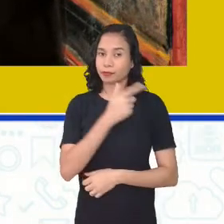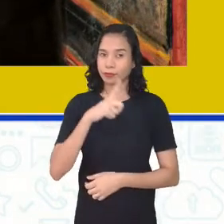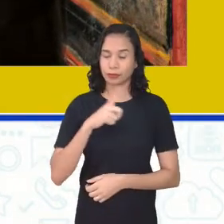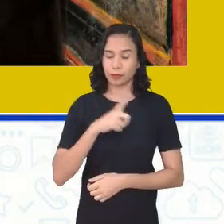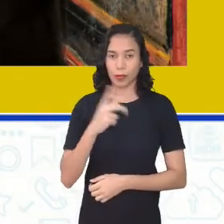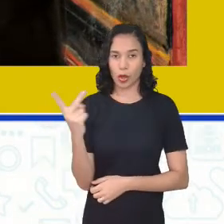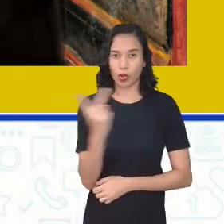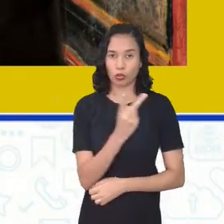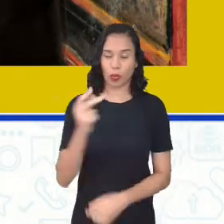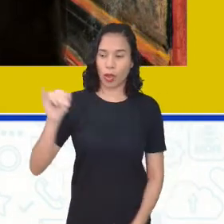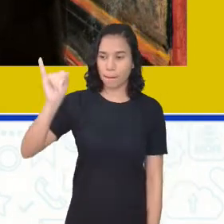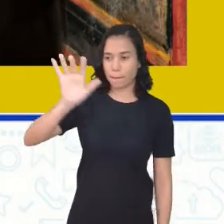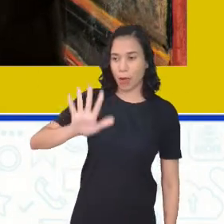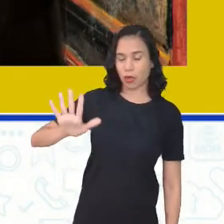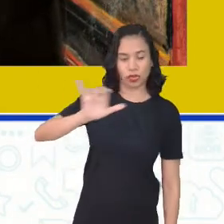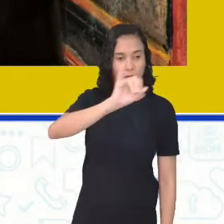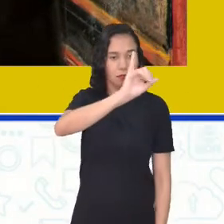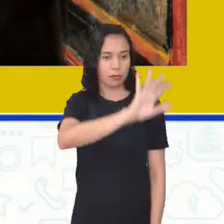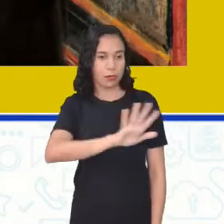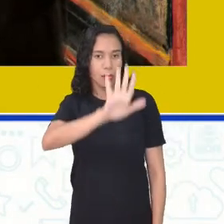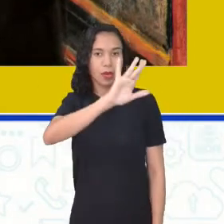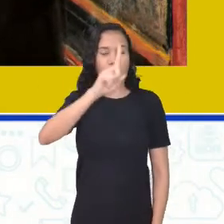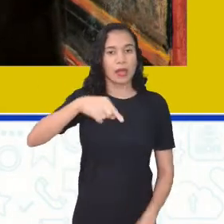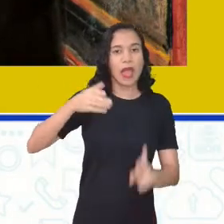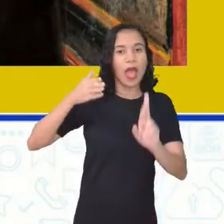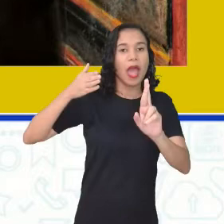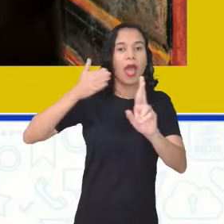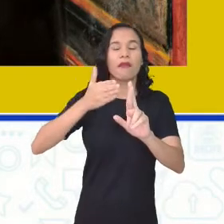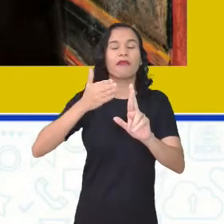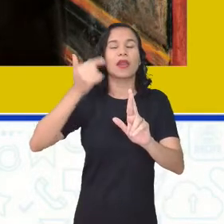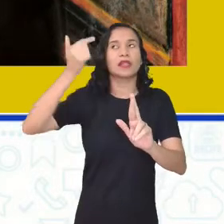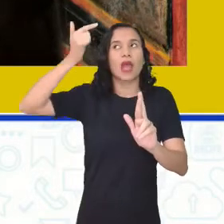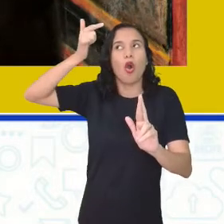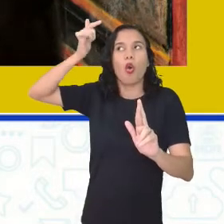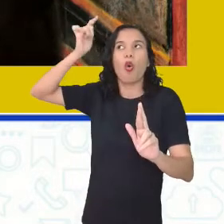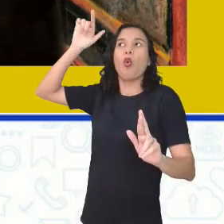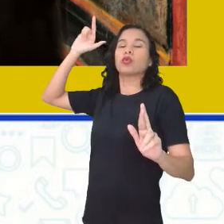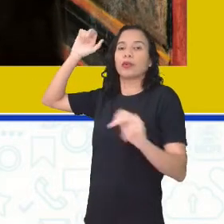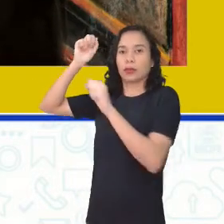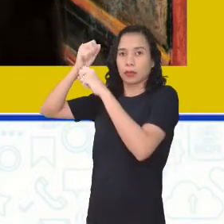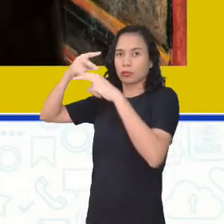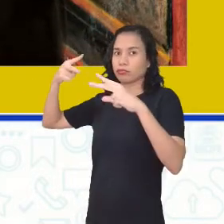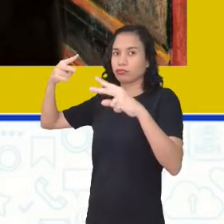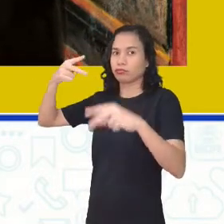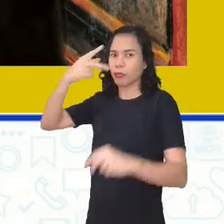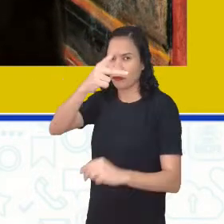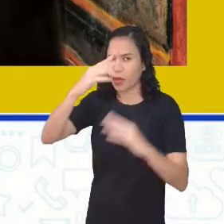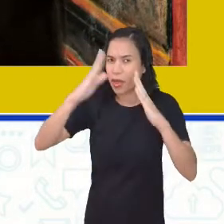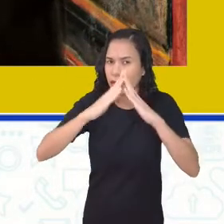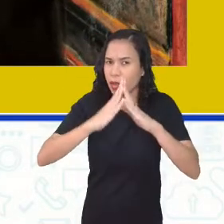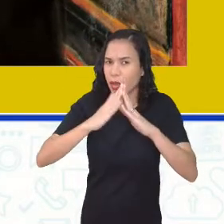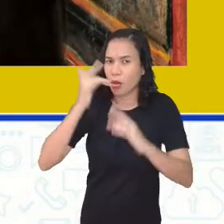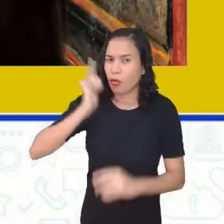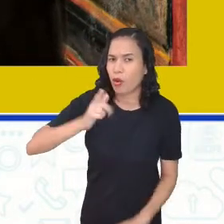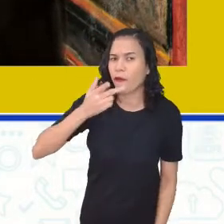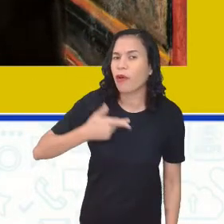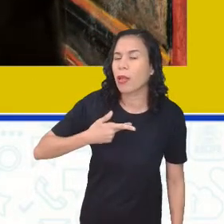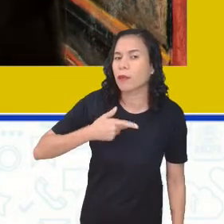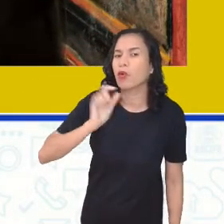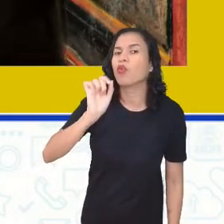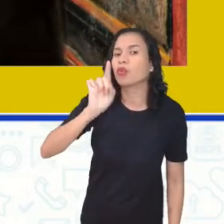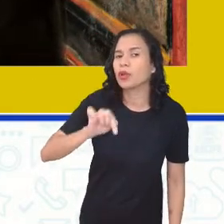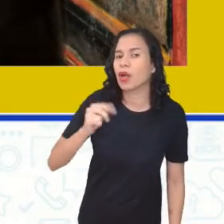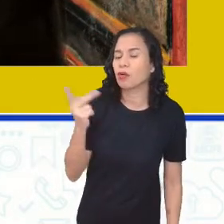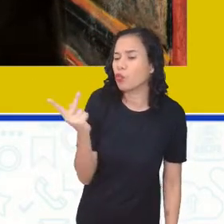duas imagens que são referências diretas a uma outra imagem. Você que está em casa saberia dizer que imagem é